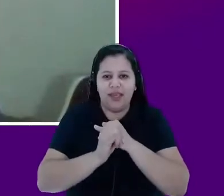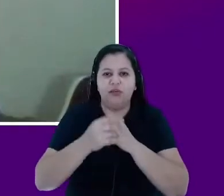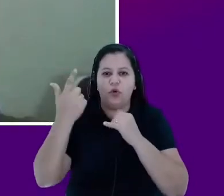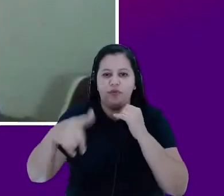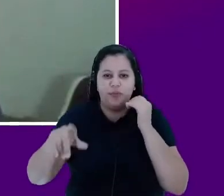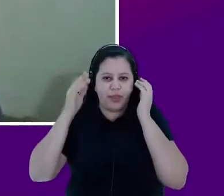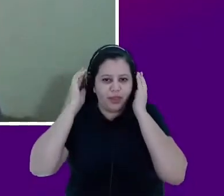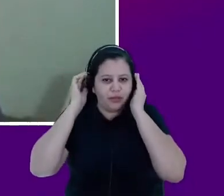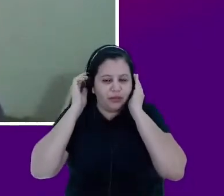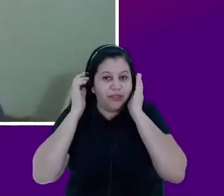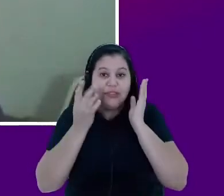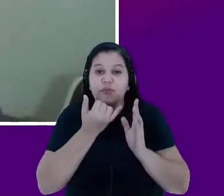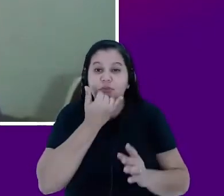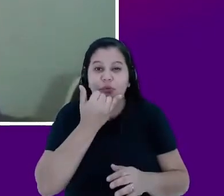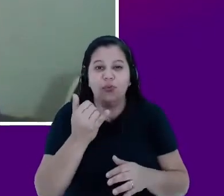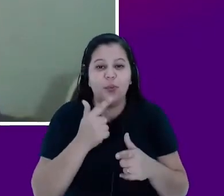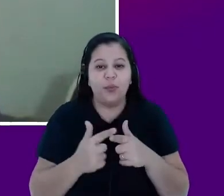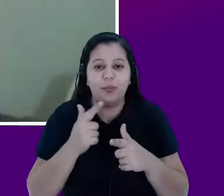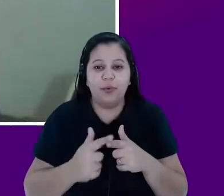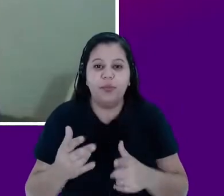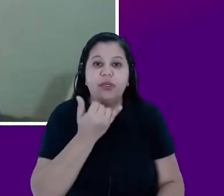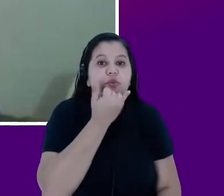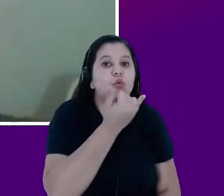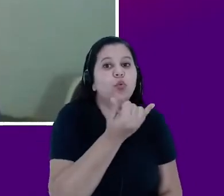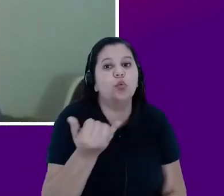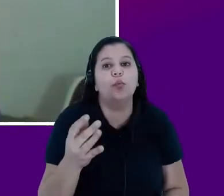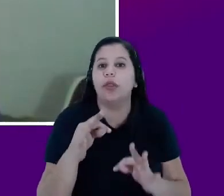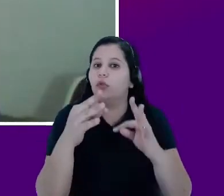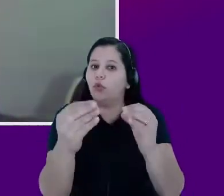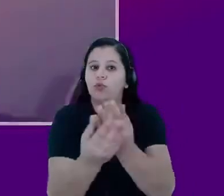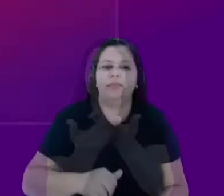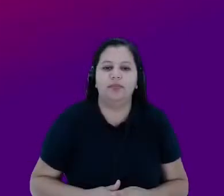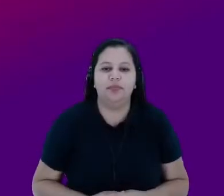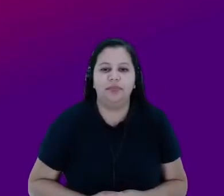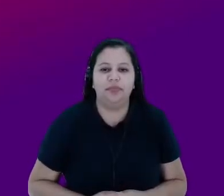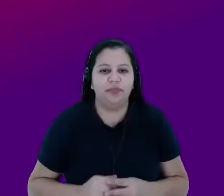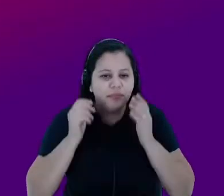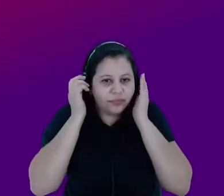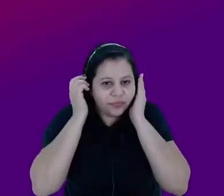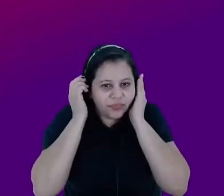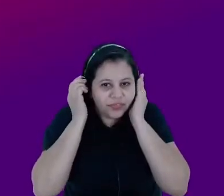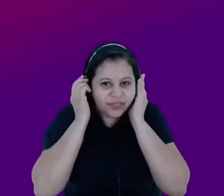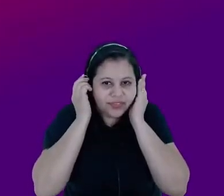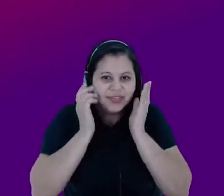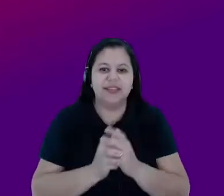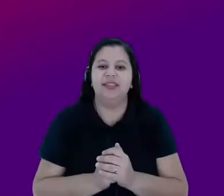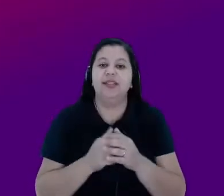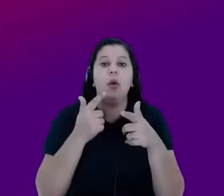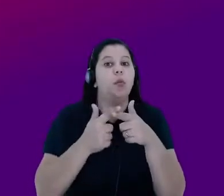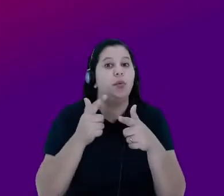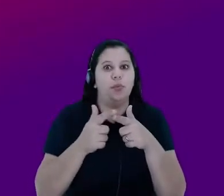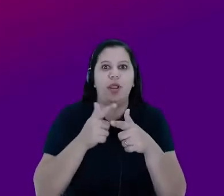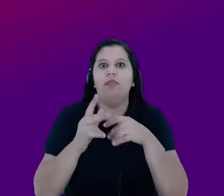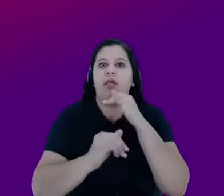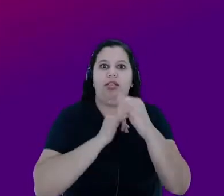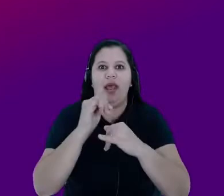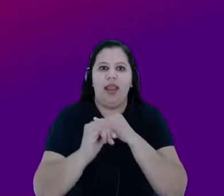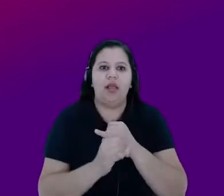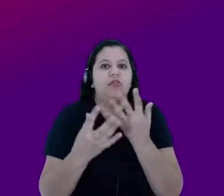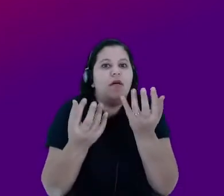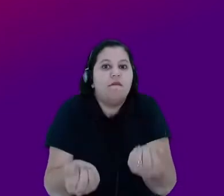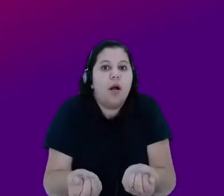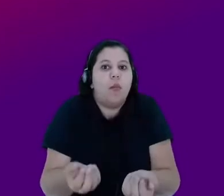esse probleminha. Desculpa a todos vocês. Por favor. Essa desconexão, então vamos lá. Vamos tentar